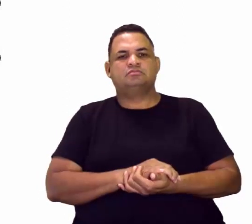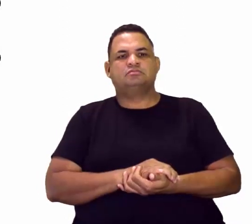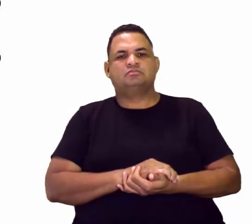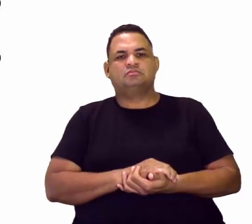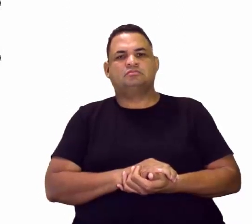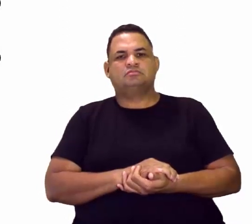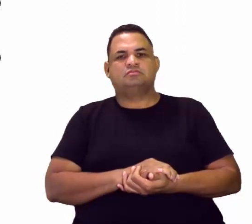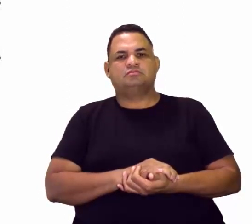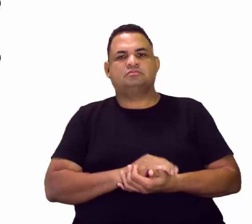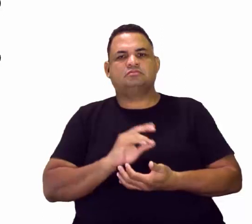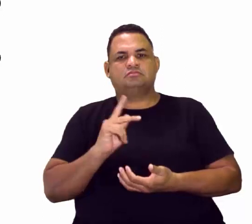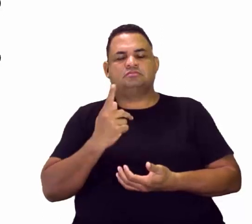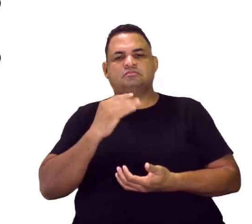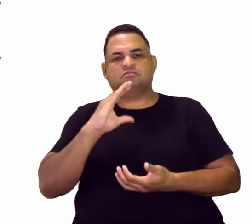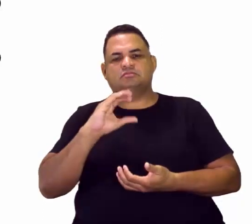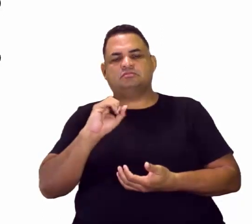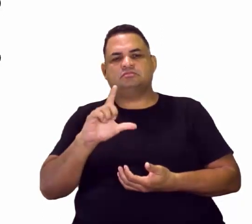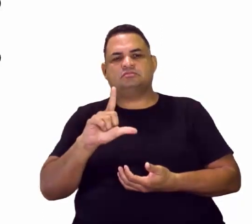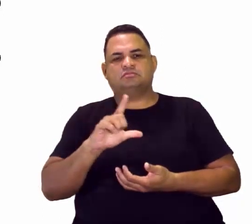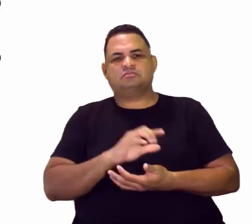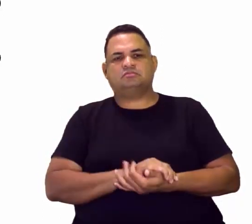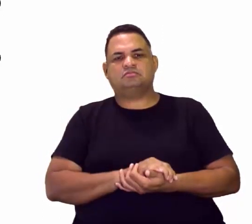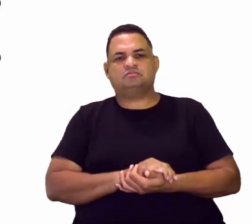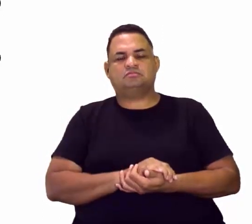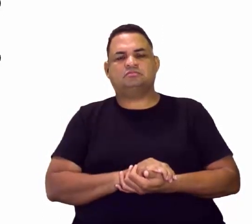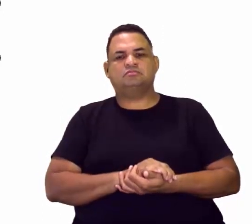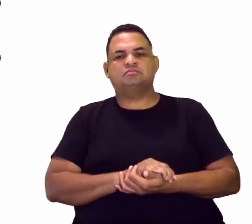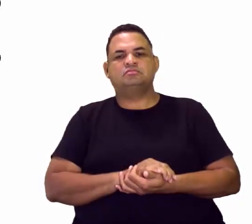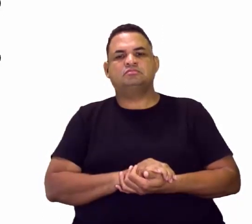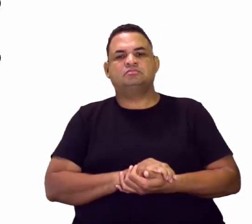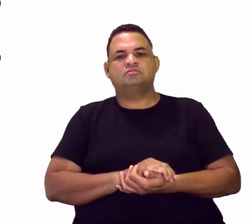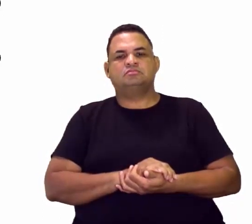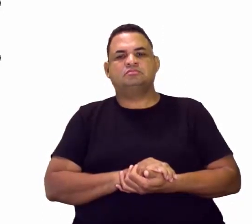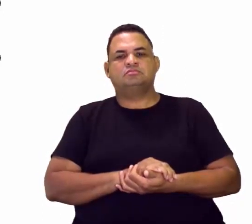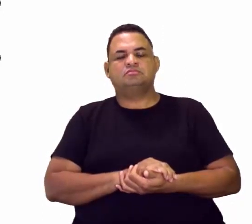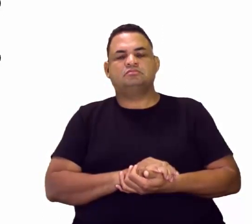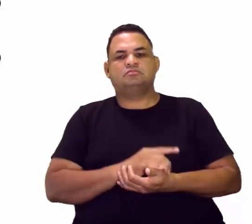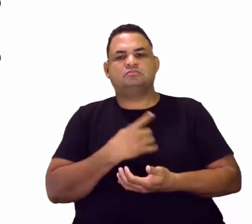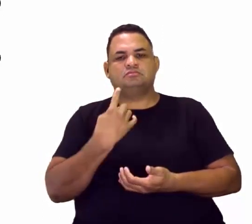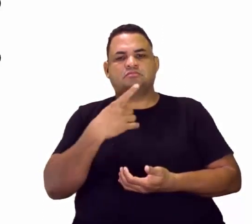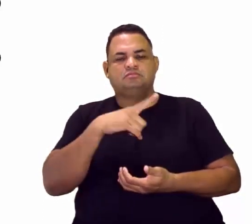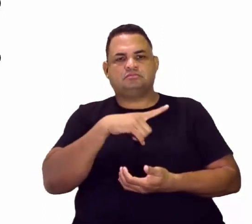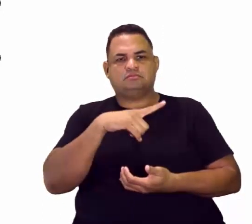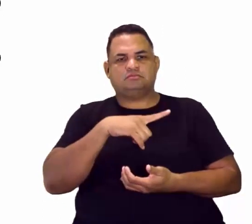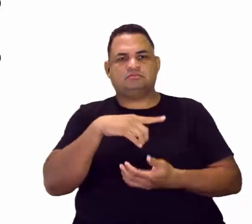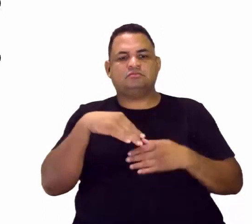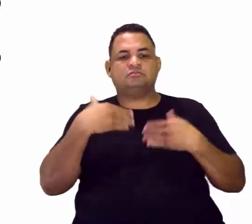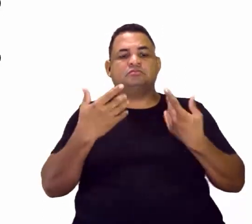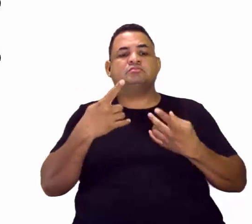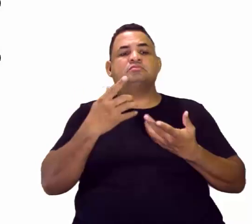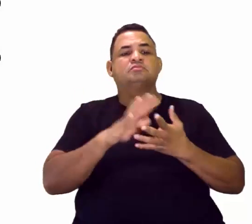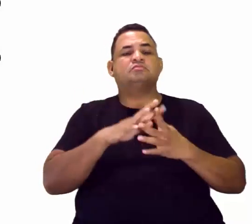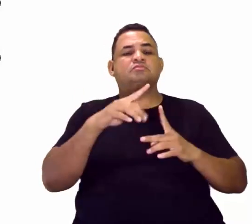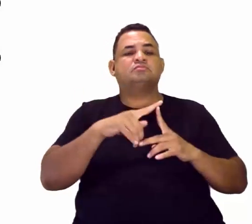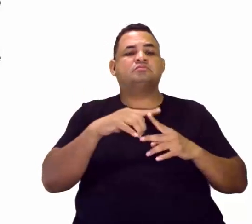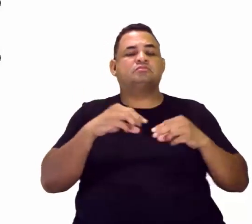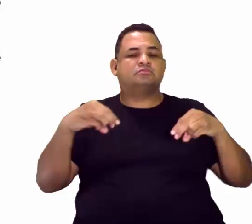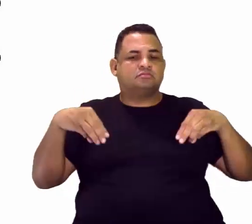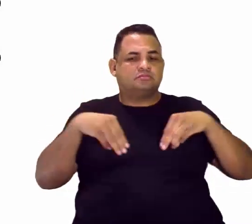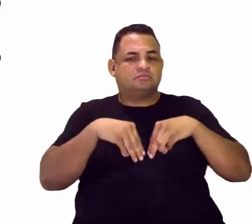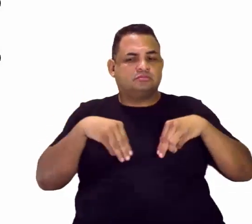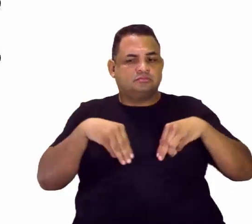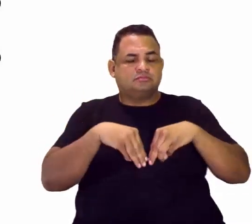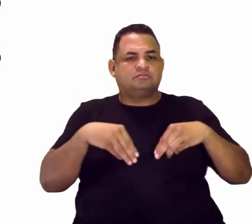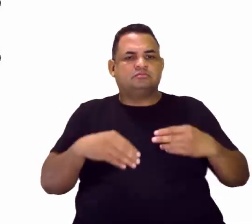e do HCl com outros HCl, tá, pessoal? Aonde nós vamos ter ali qual tipo de atração?